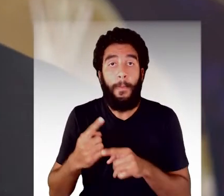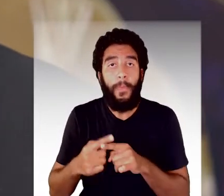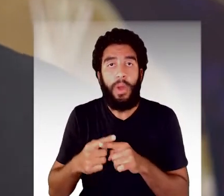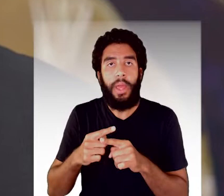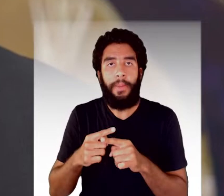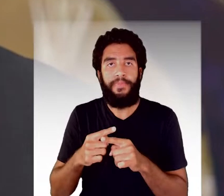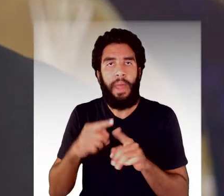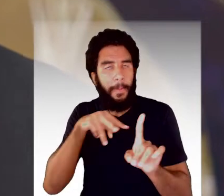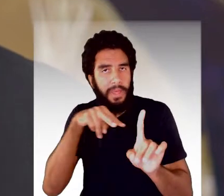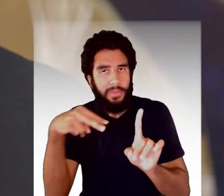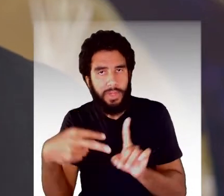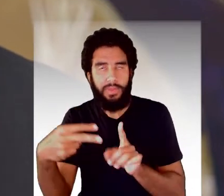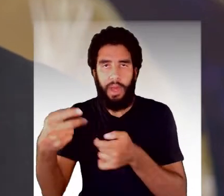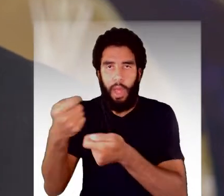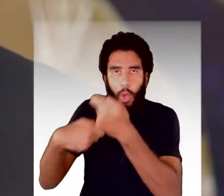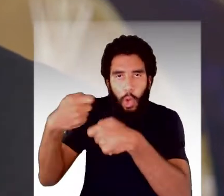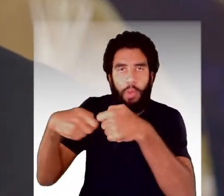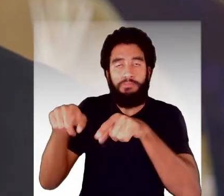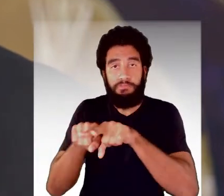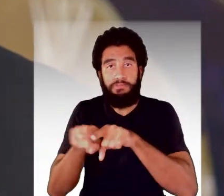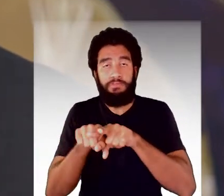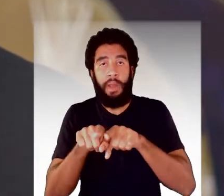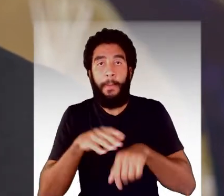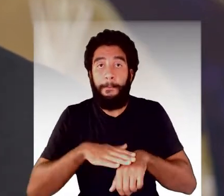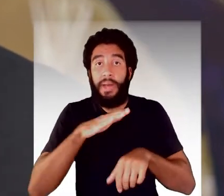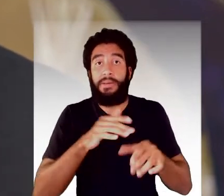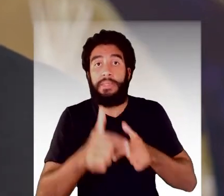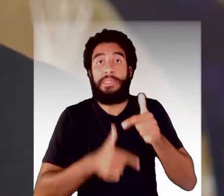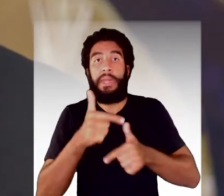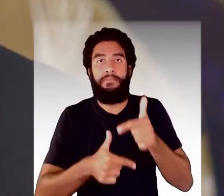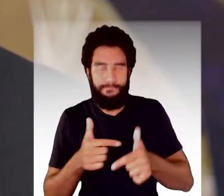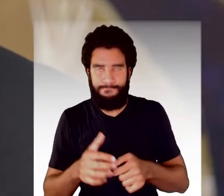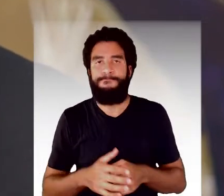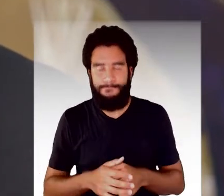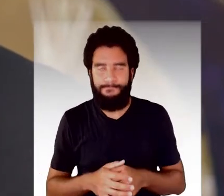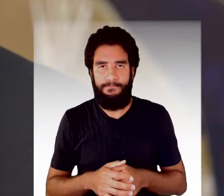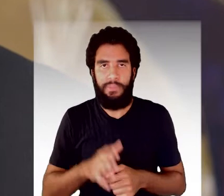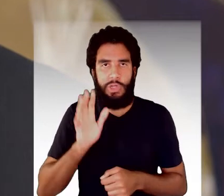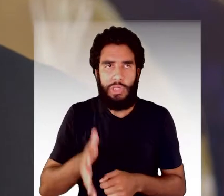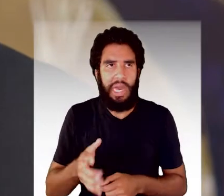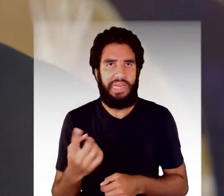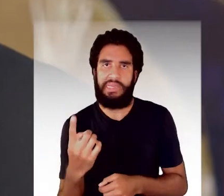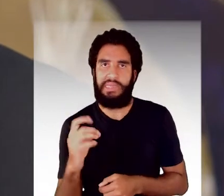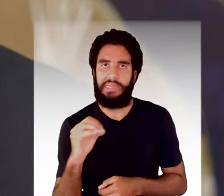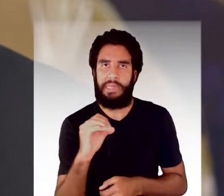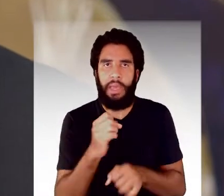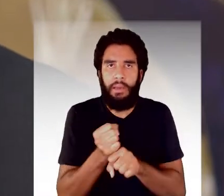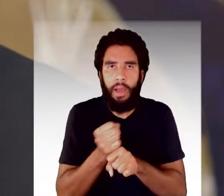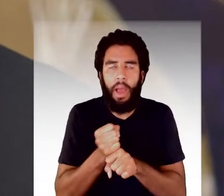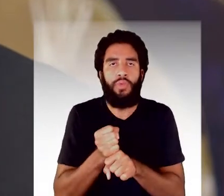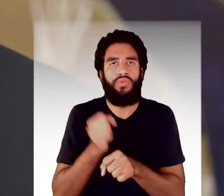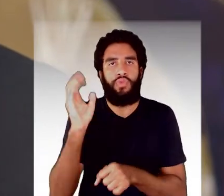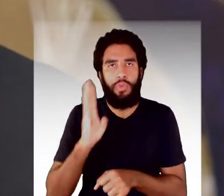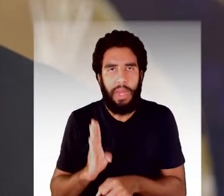Brasil, tanto sob o ponto de vista econômico quanto social, na geração de empregos. É uma atividade que está